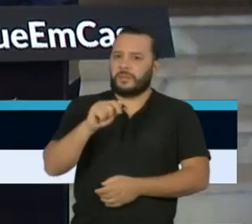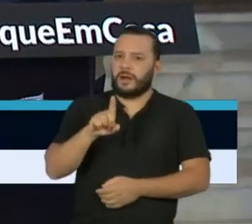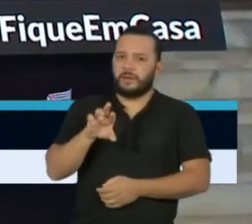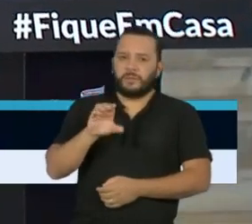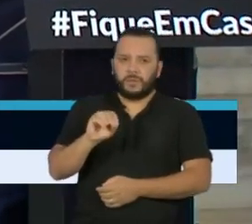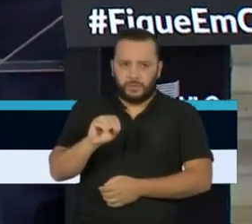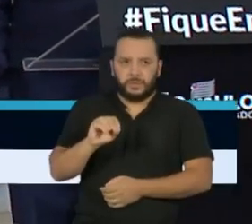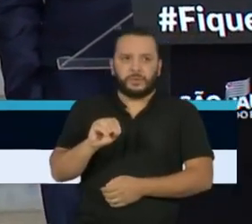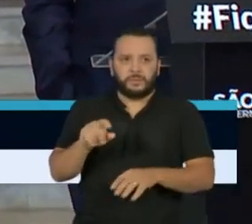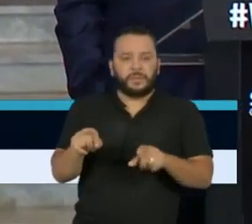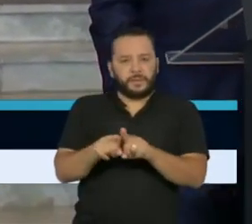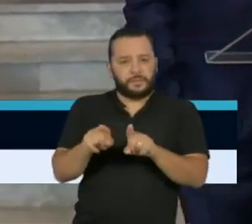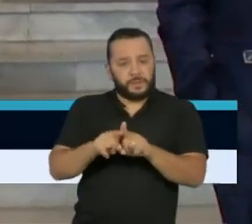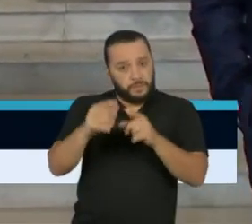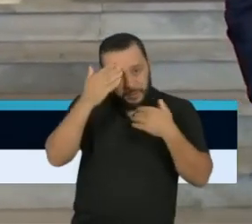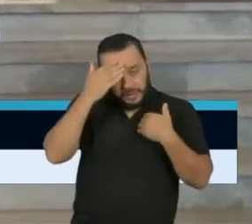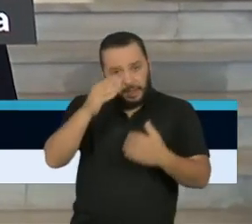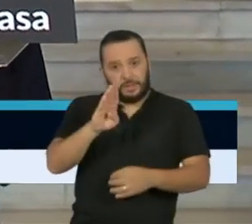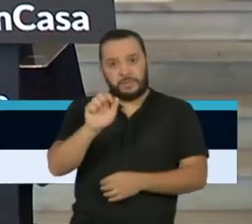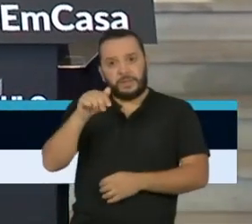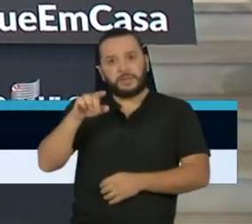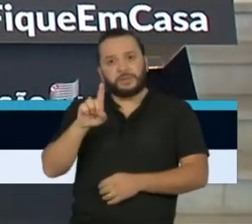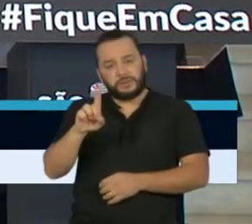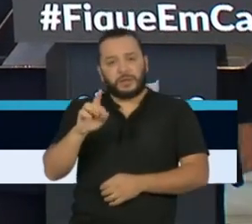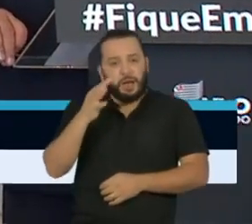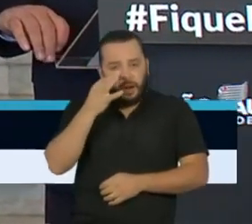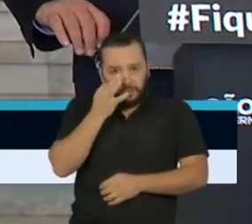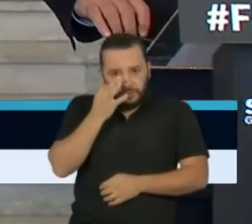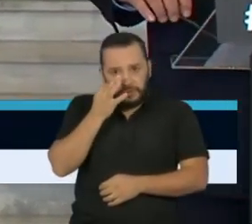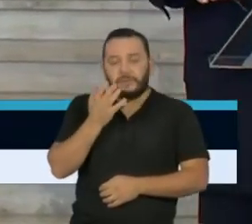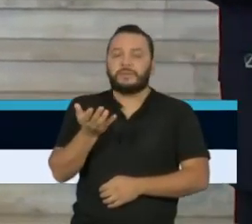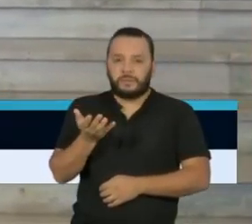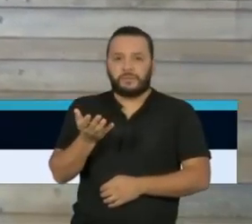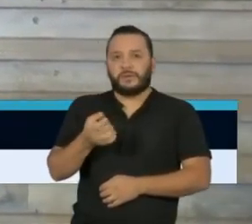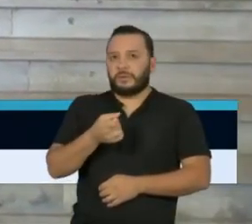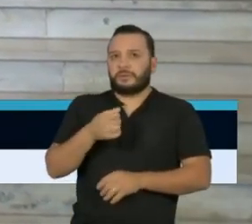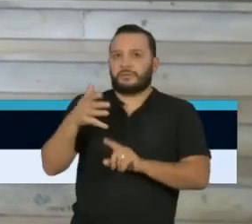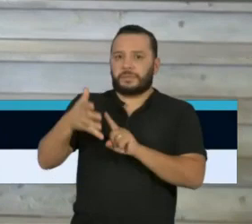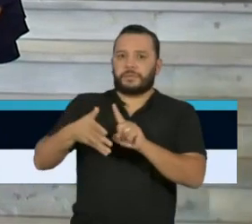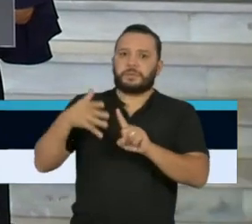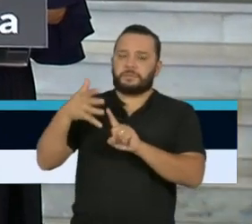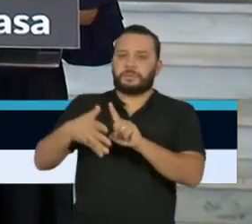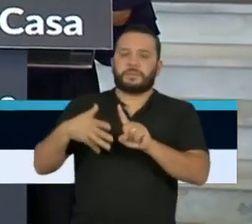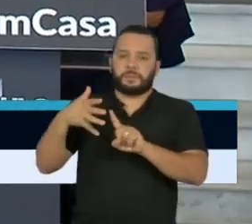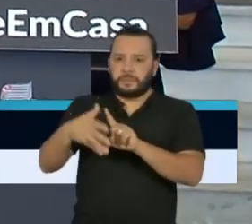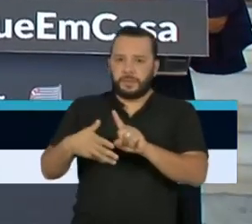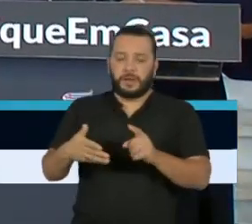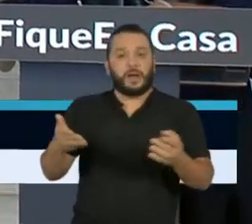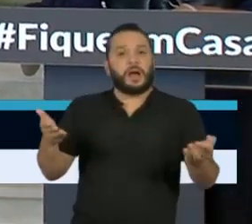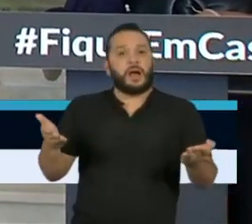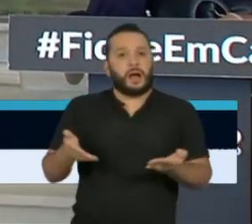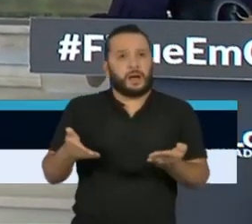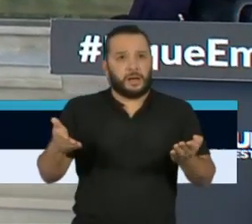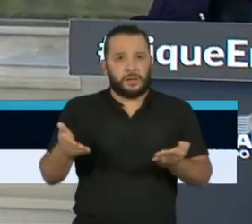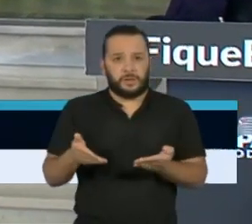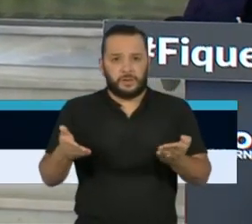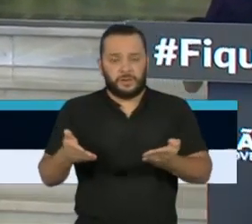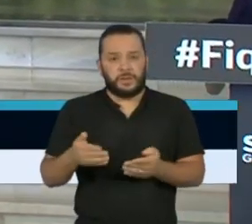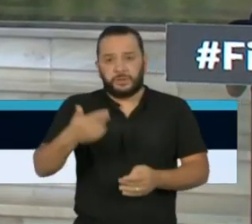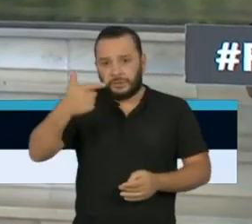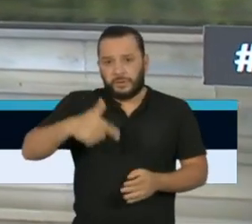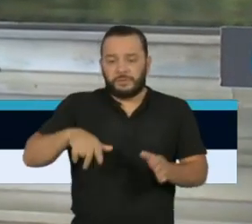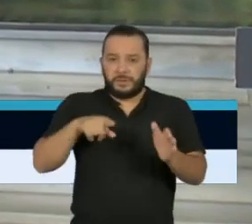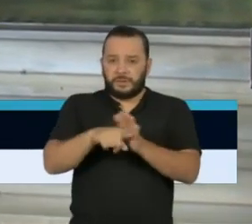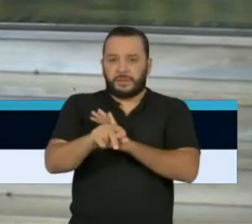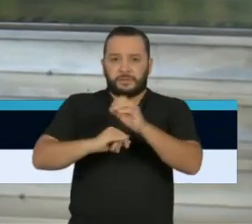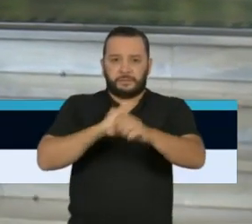participação. E também a Band News está transmitindo ao vivo esta coletiva de imprensa. Vamos agora a mais uma pergunta